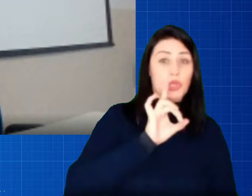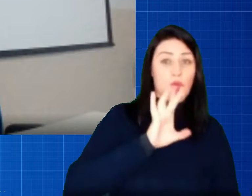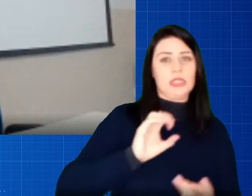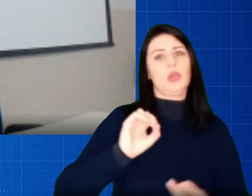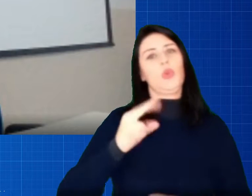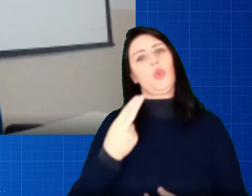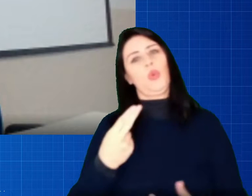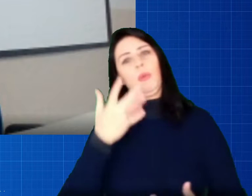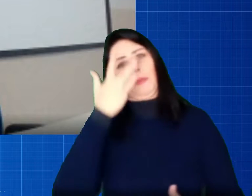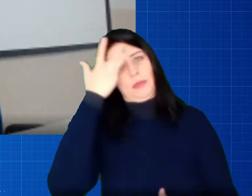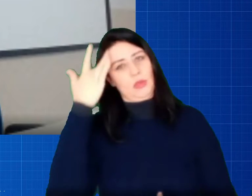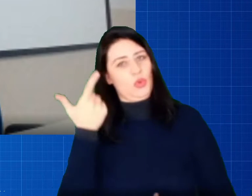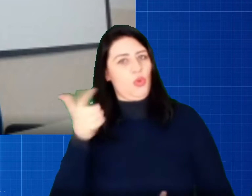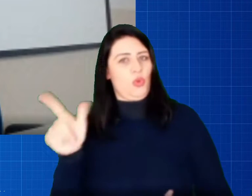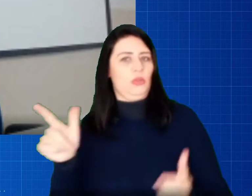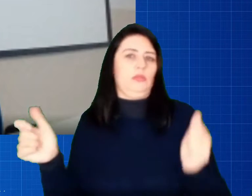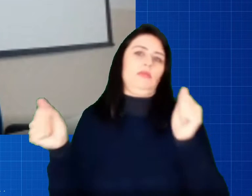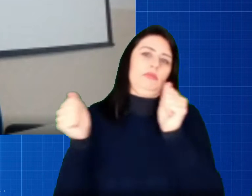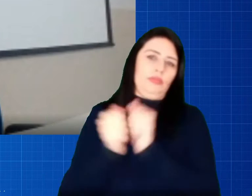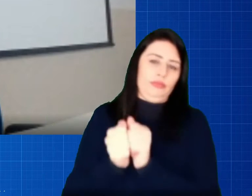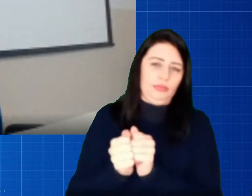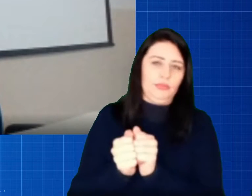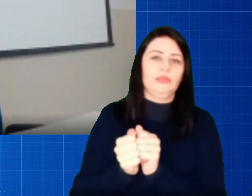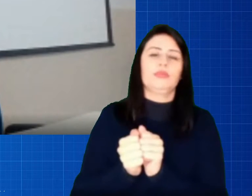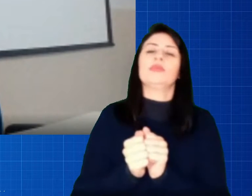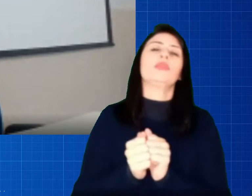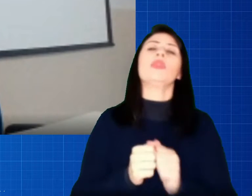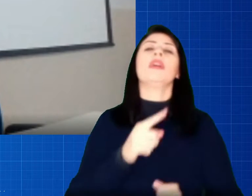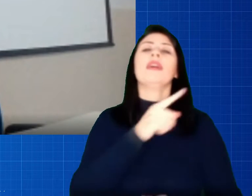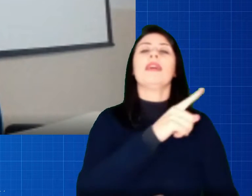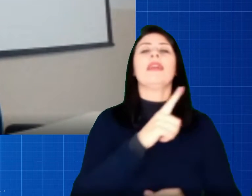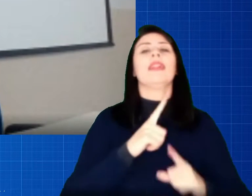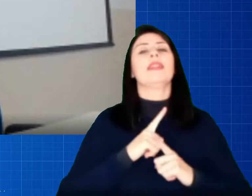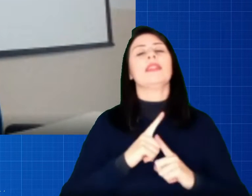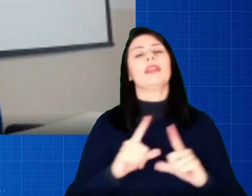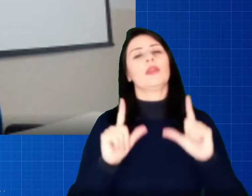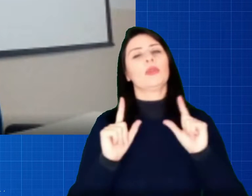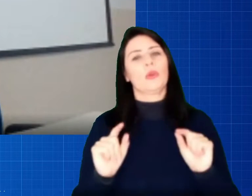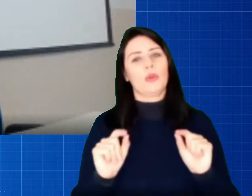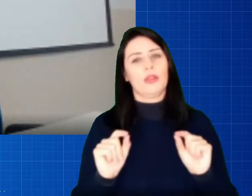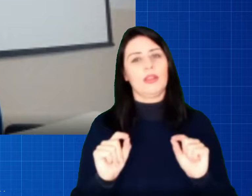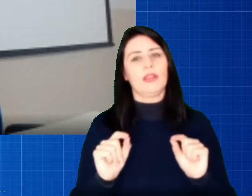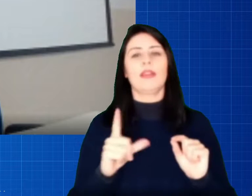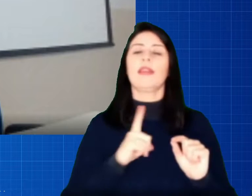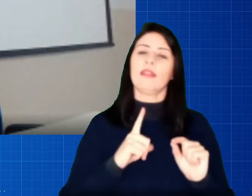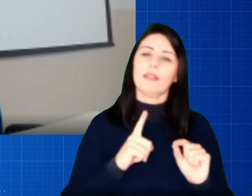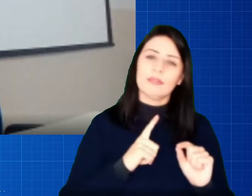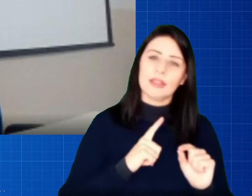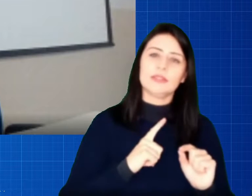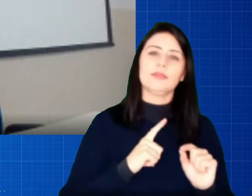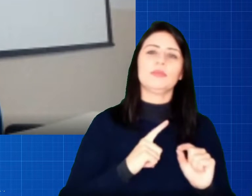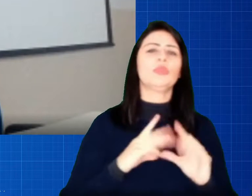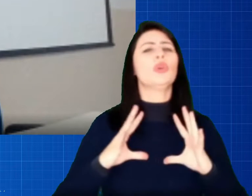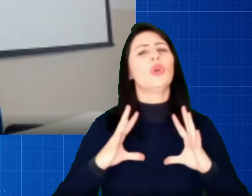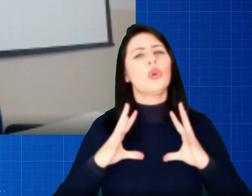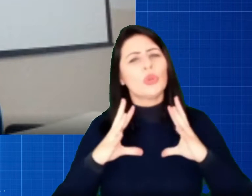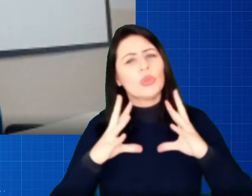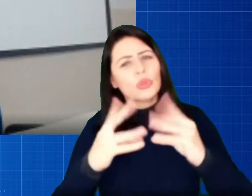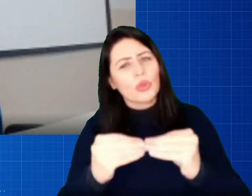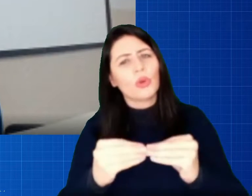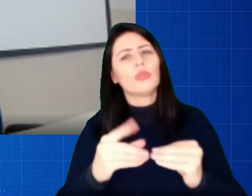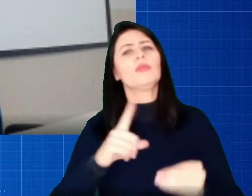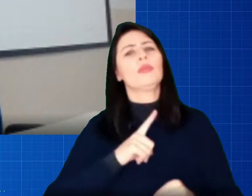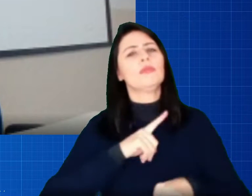parceiro, ele vai praticar a sua sexualidade e ele vai ter as dúvidas, né? E vai se expor a risco.